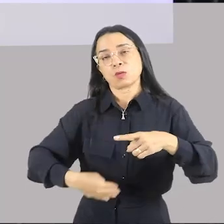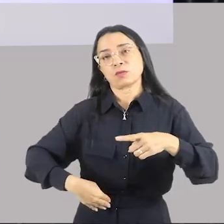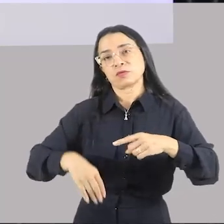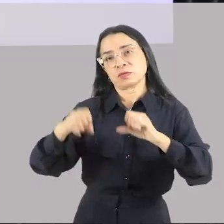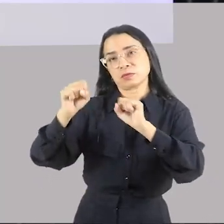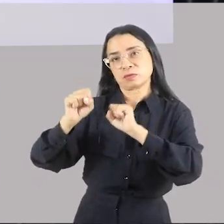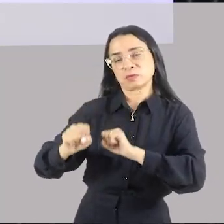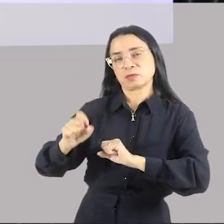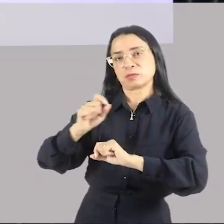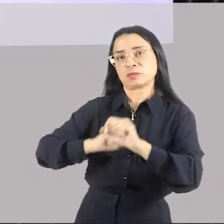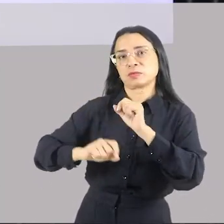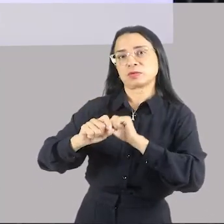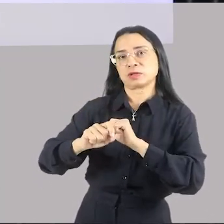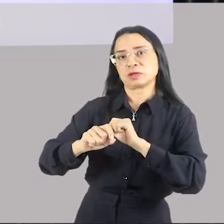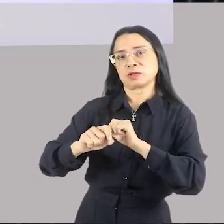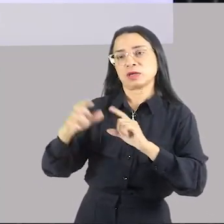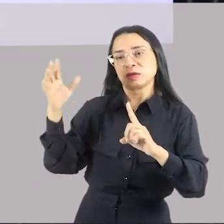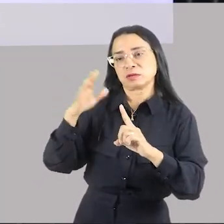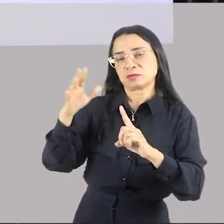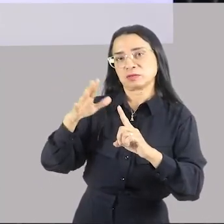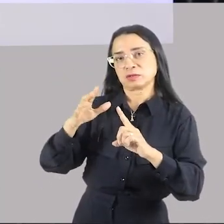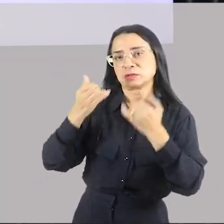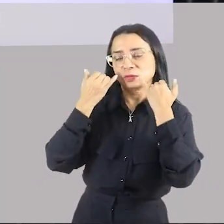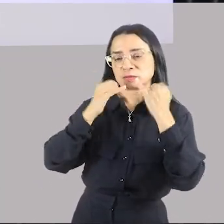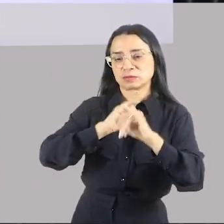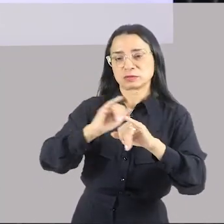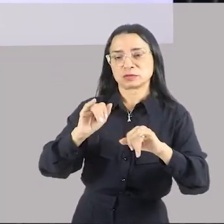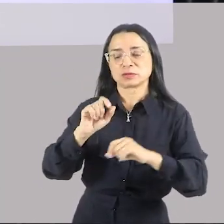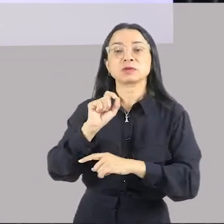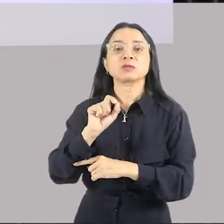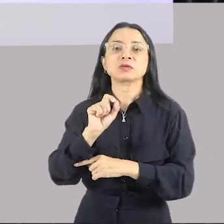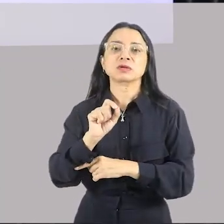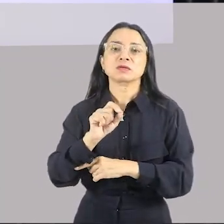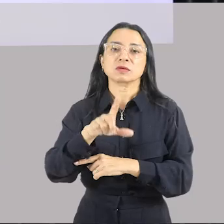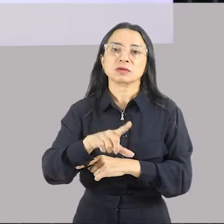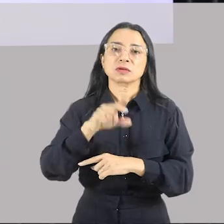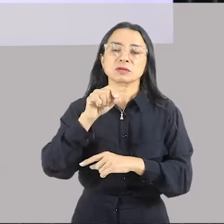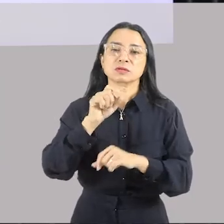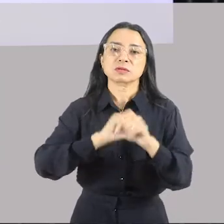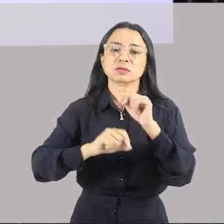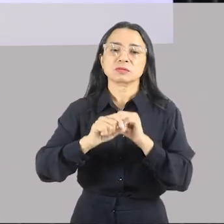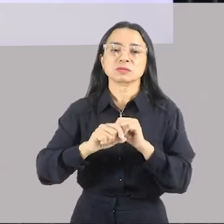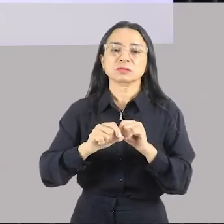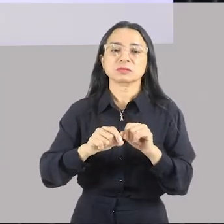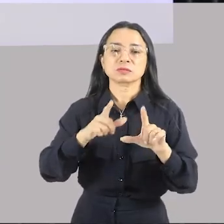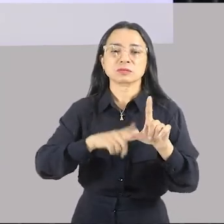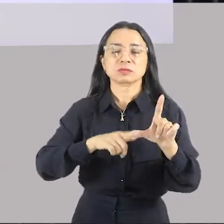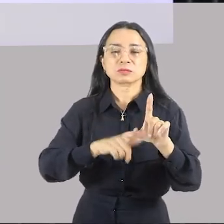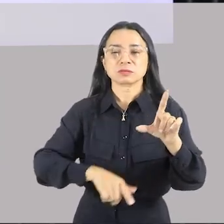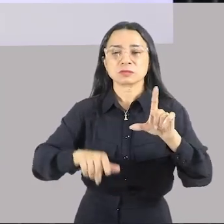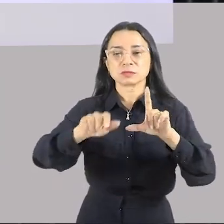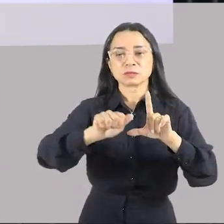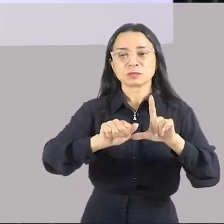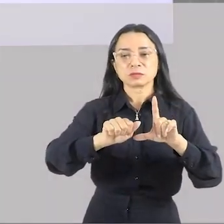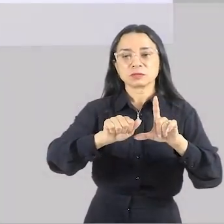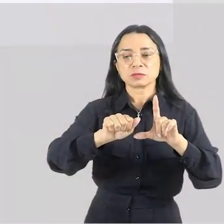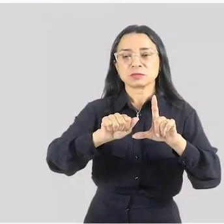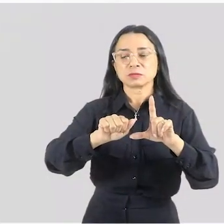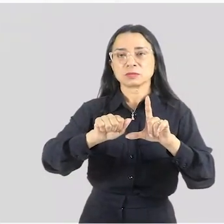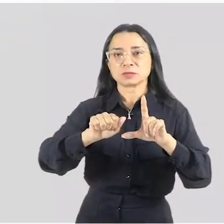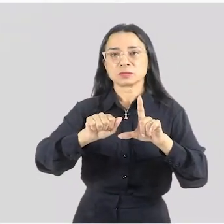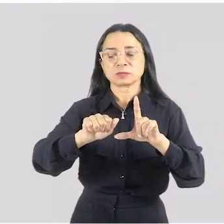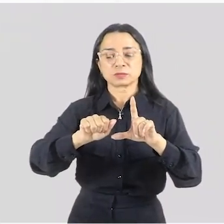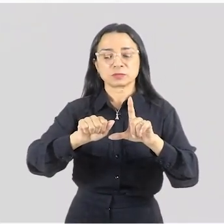do Estado diretamente sobre a notícia. Tá? Então o que a gente vai marcar aqui, o que ele está contestando é a letra A neutralidade